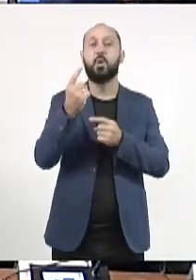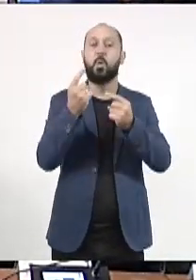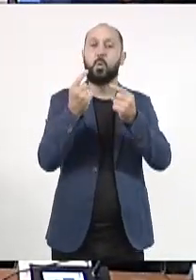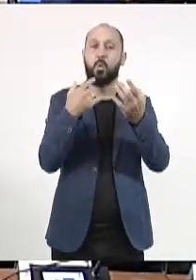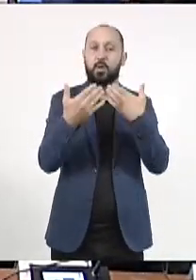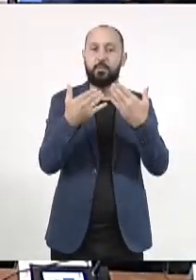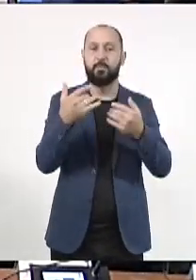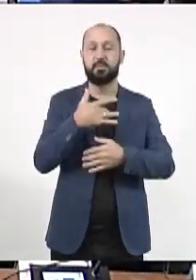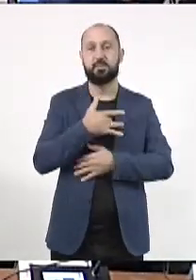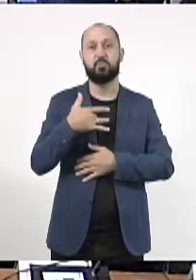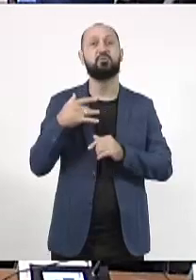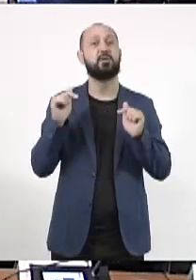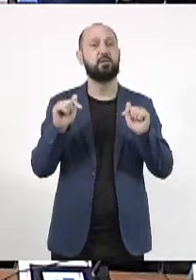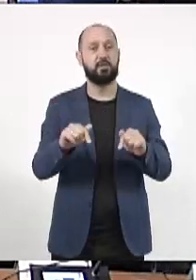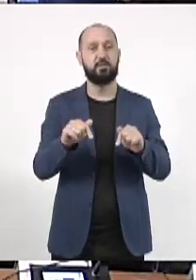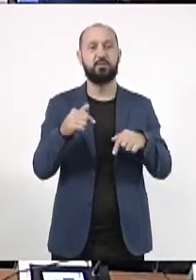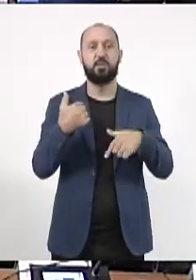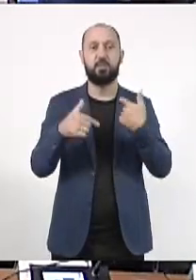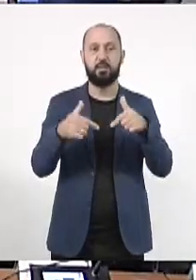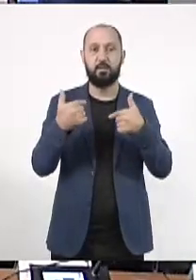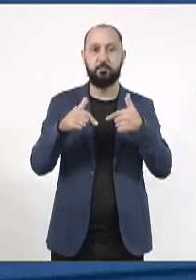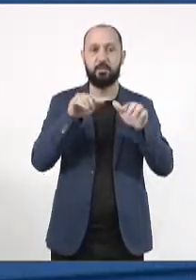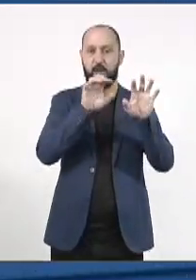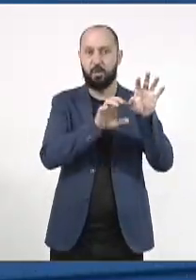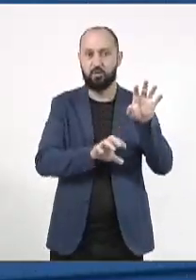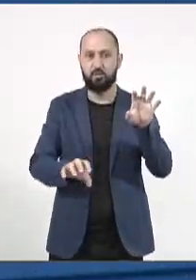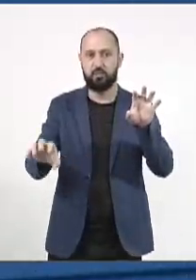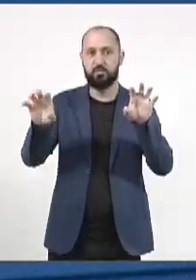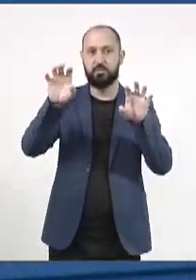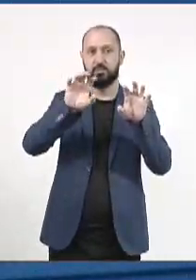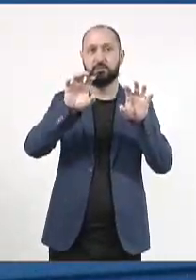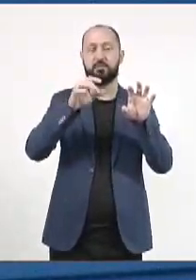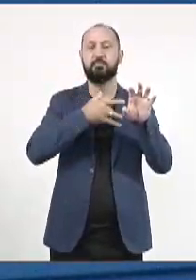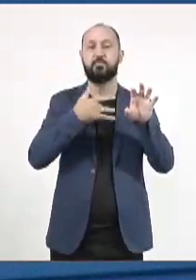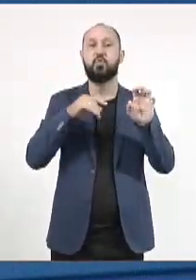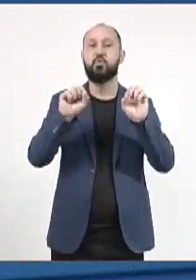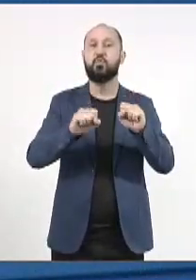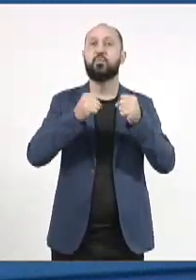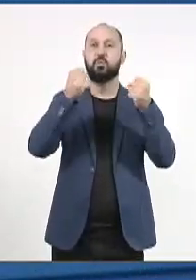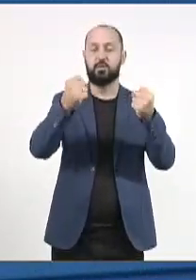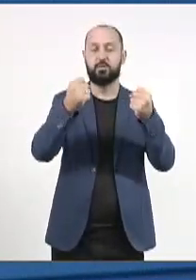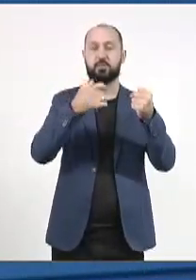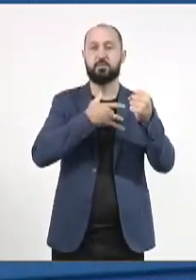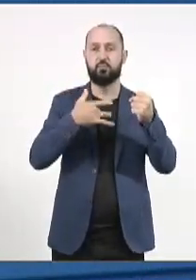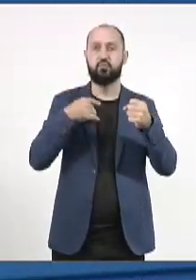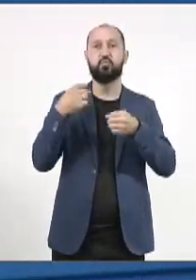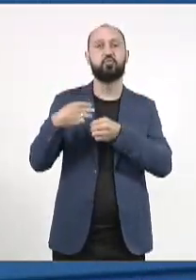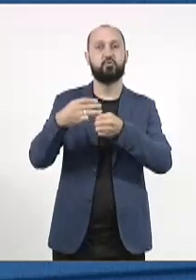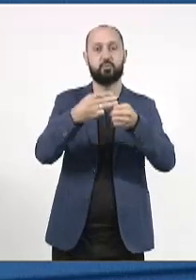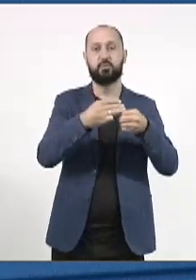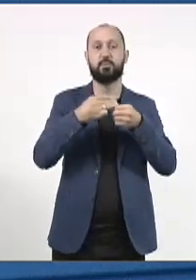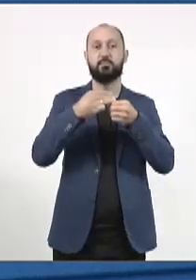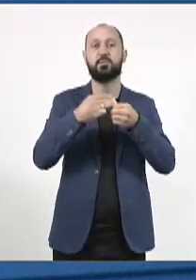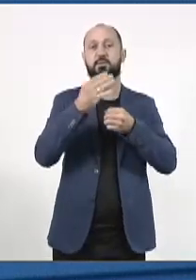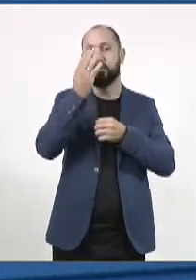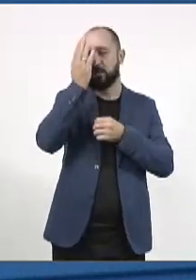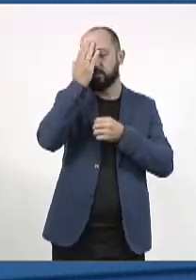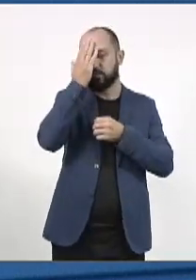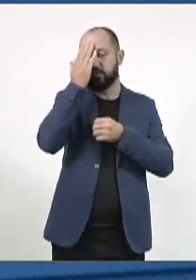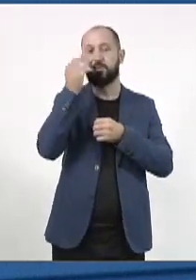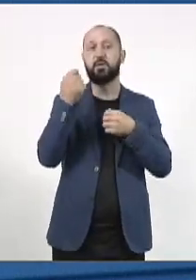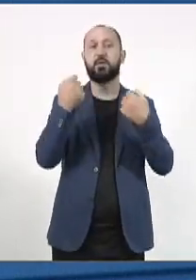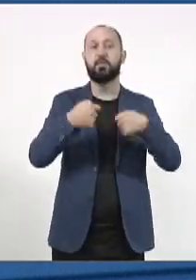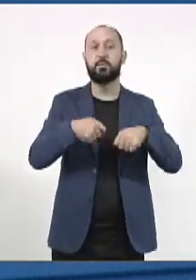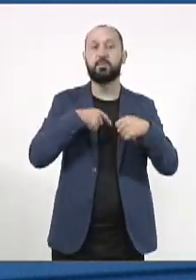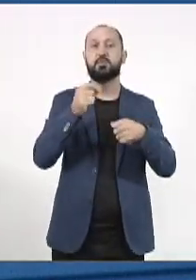debate da saúde para essa casa. A gente trabalha pela regionalização da saúde, o fortalecimento da saúde nos municípios. E a gente sabe também que